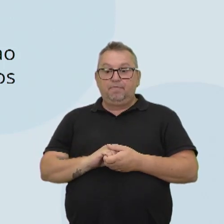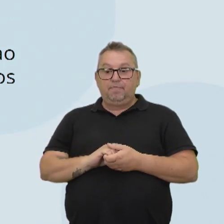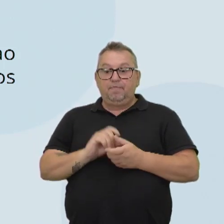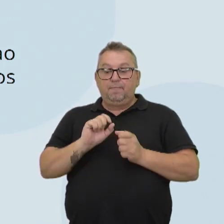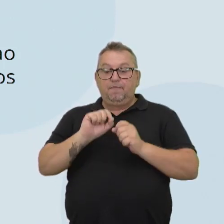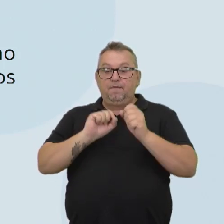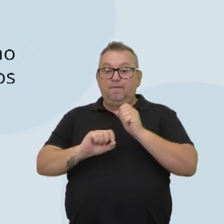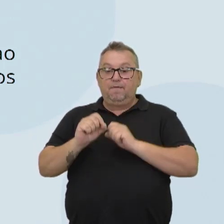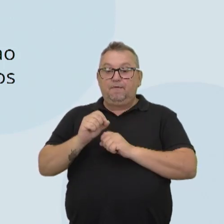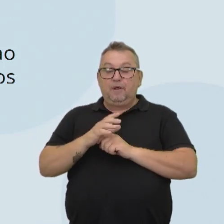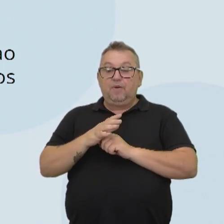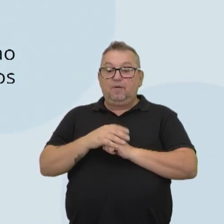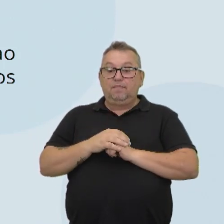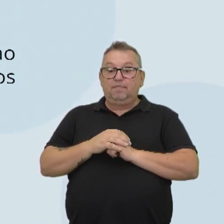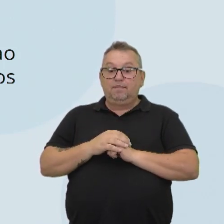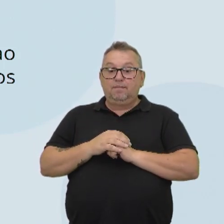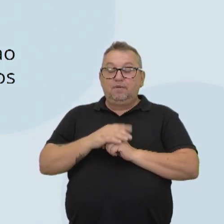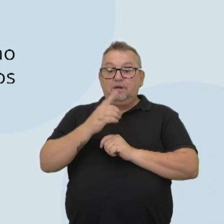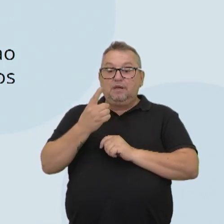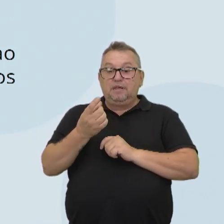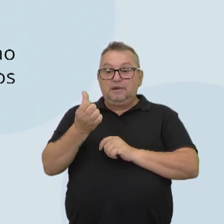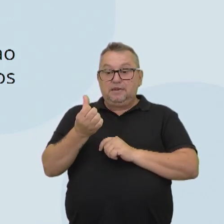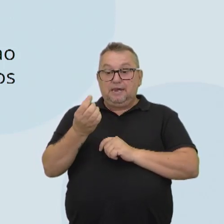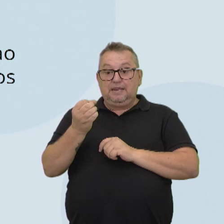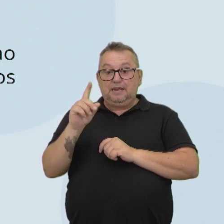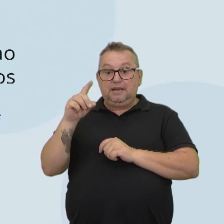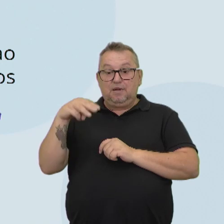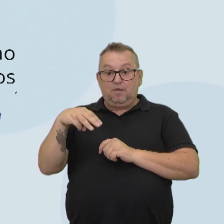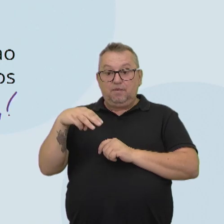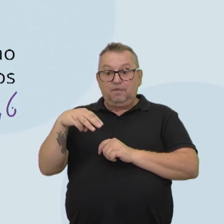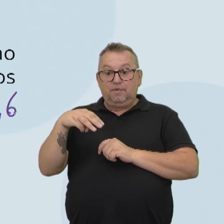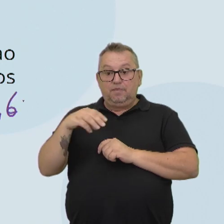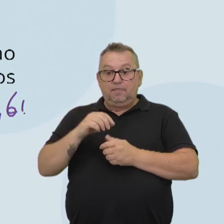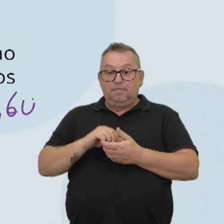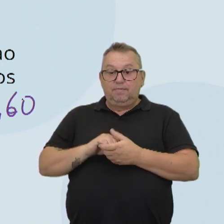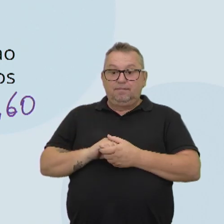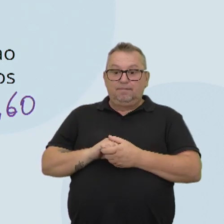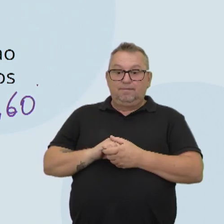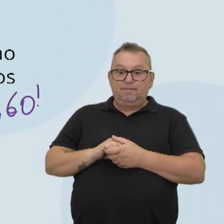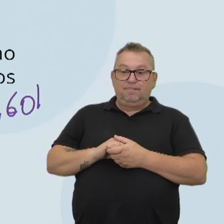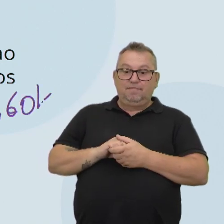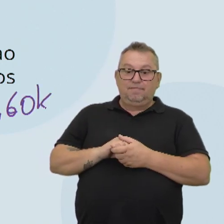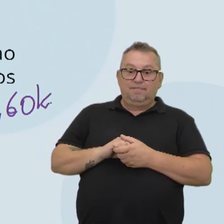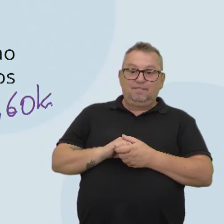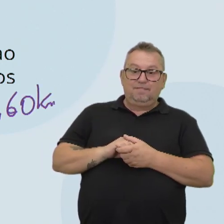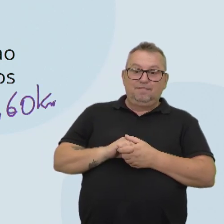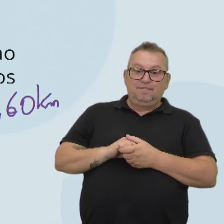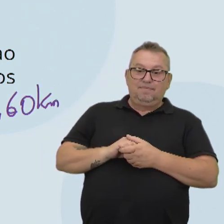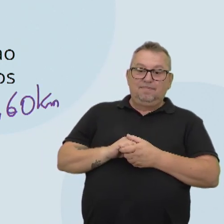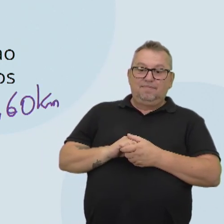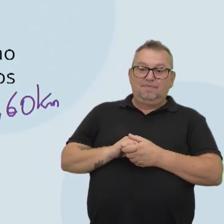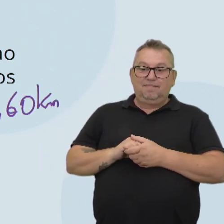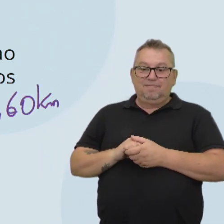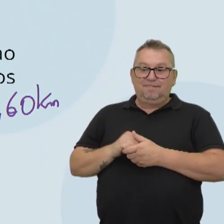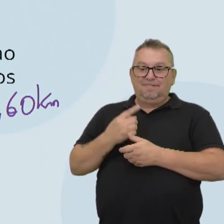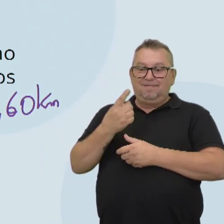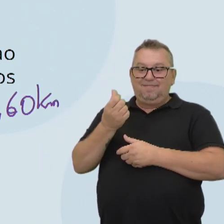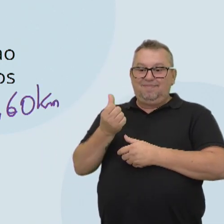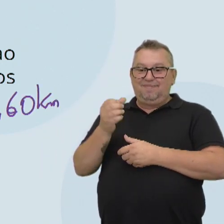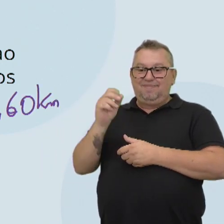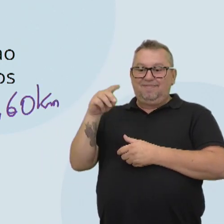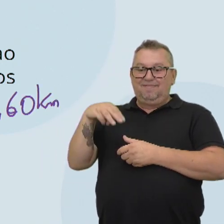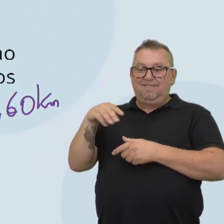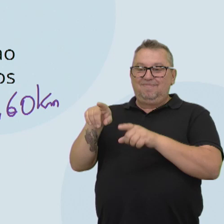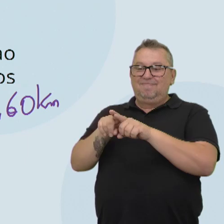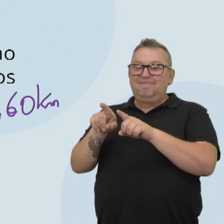velocidade. Bem absurdo, tá? 160 km por hora. 160 km por hora. Tem gente que anda com isso, hein, Tony? Vou pôr aqui pra ele não